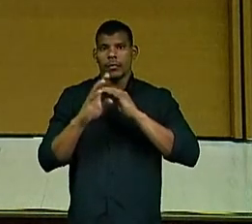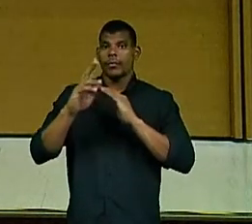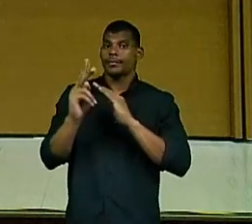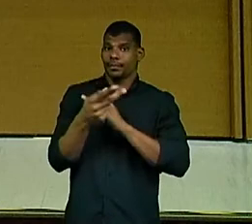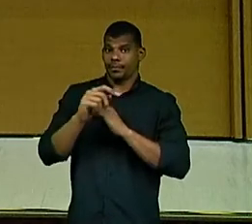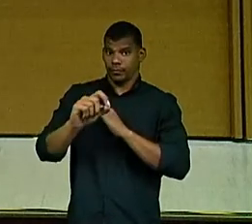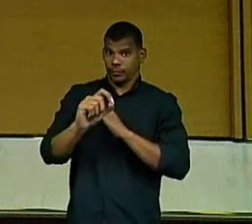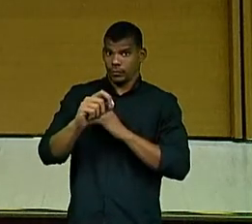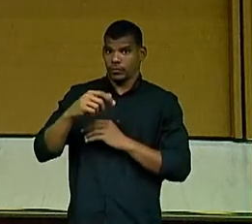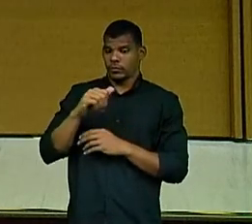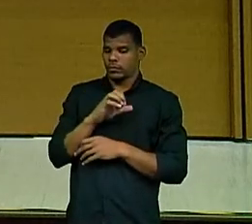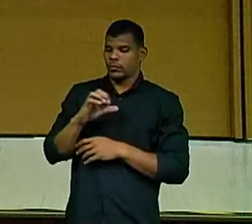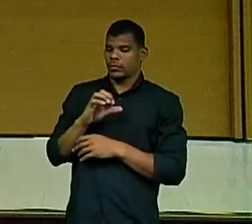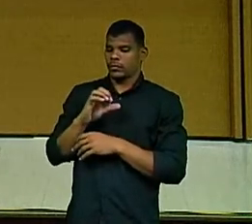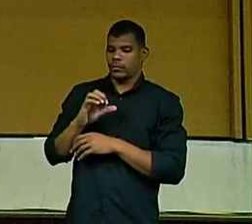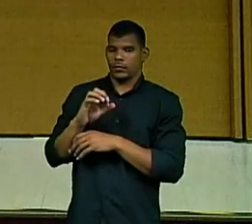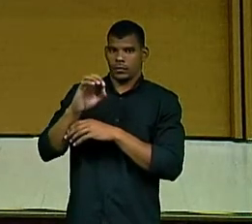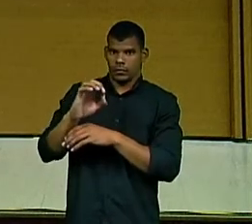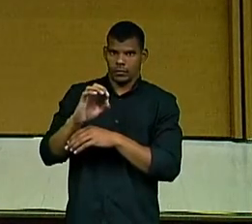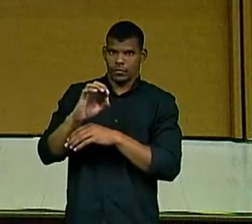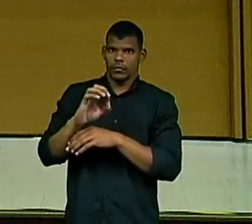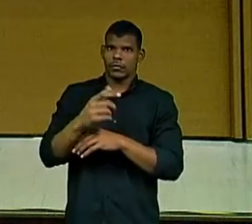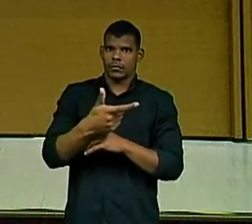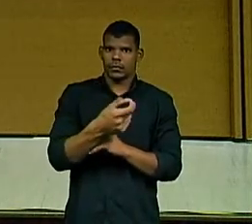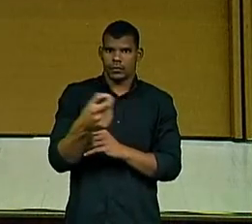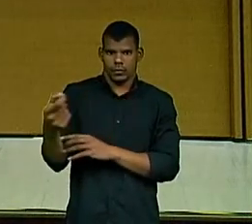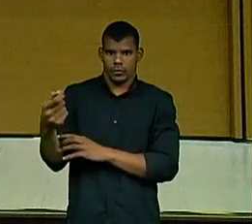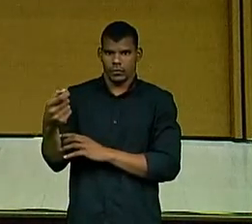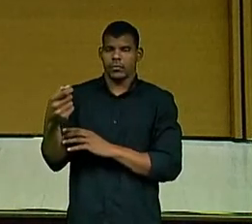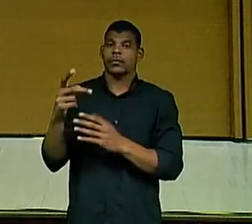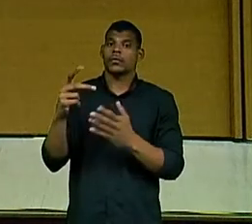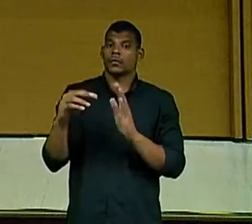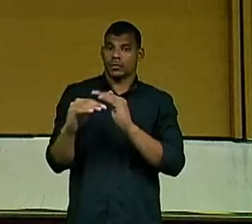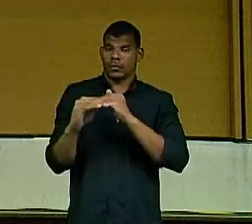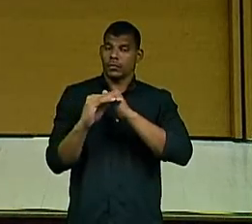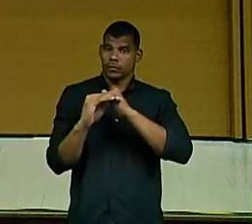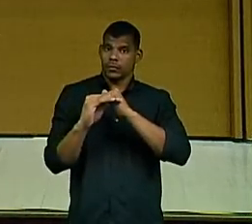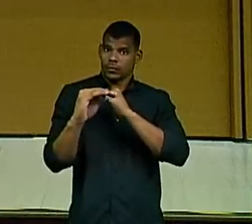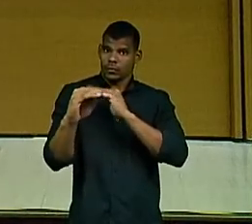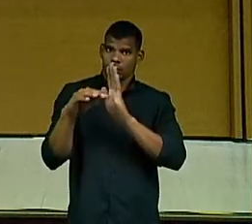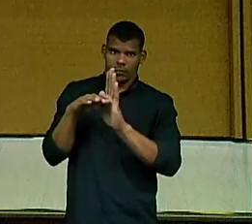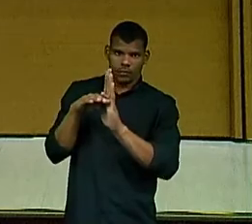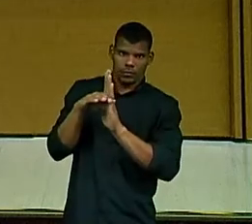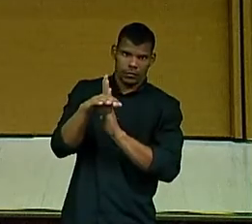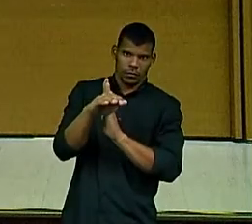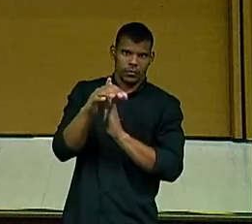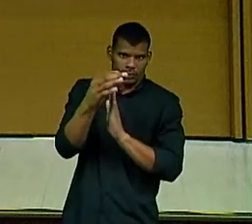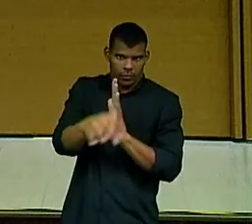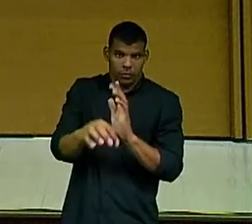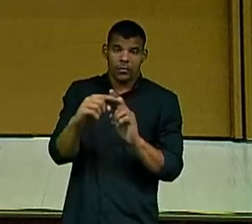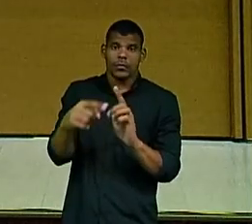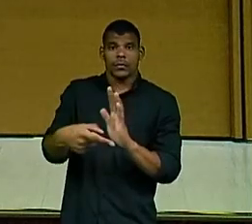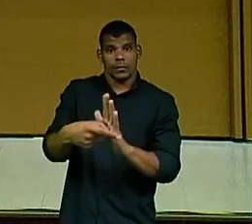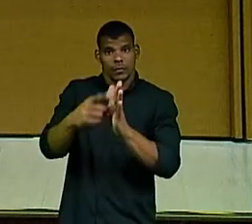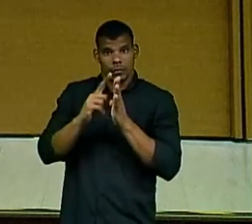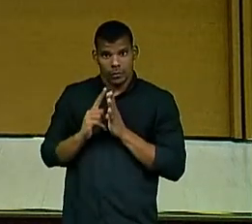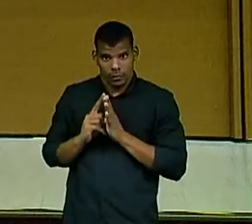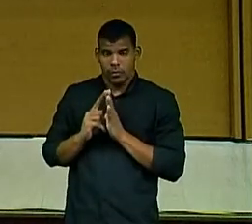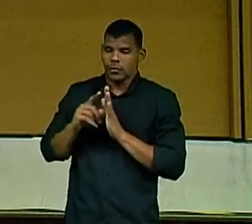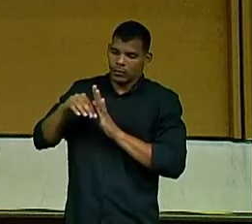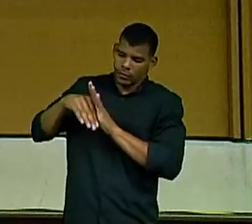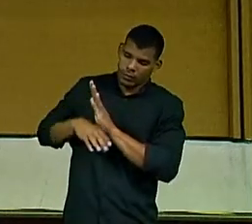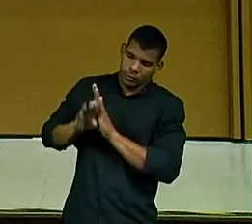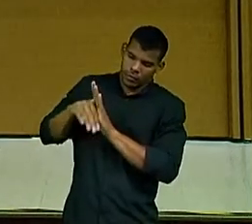90 e início dos anos 2000 certo e aí vejam como a gente ainda